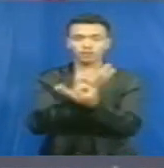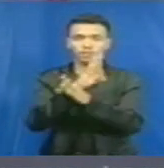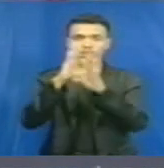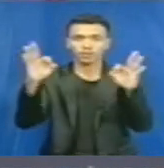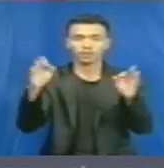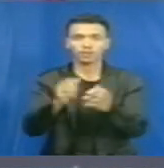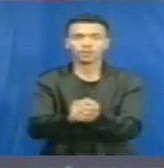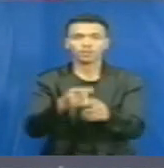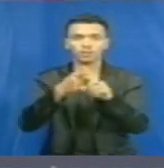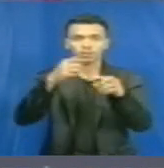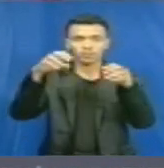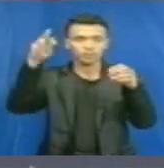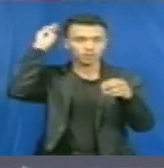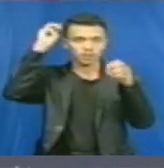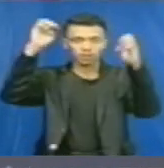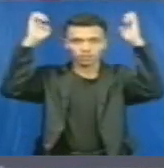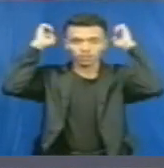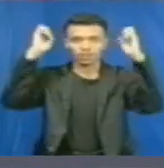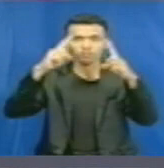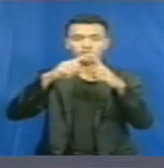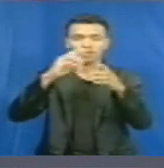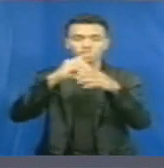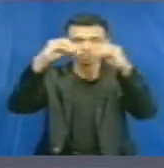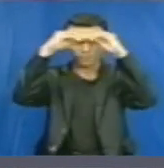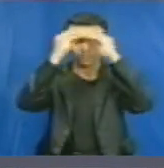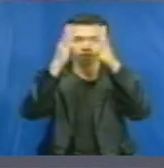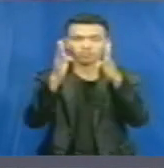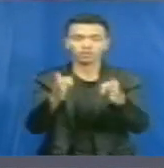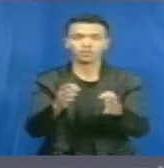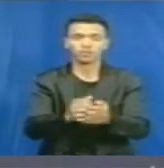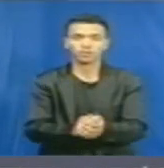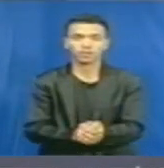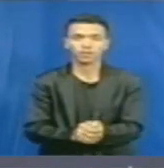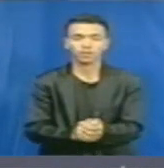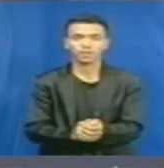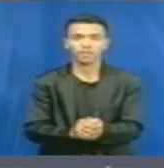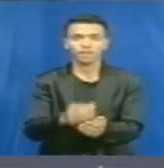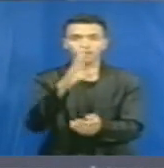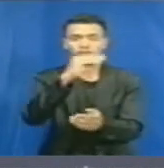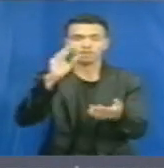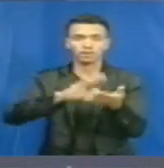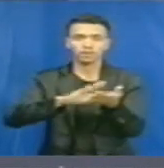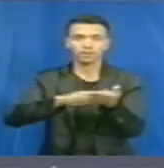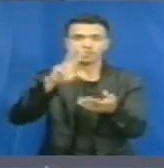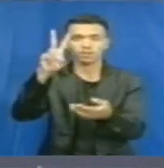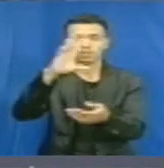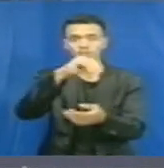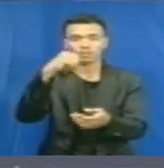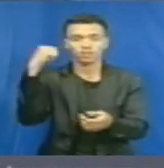ho si Ministério Educação. Pamanorin nais husi eskola Aiberleu, haturu no eskola Seulau, no